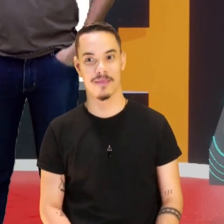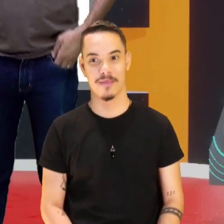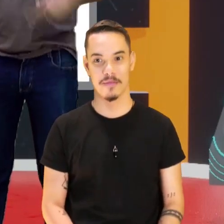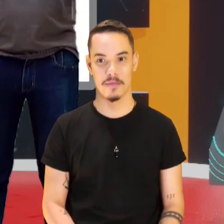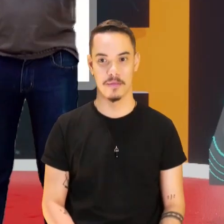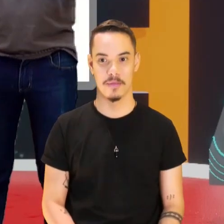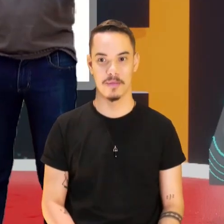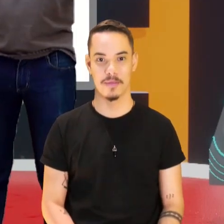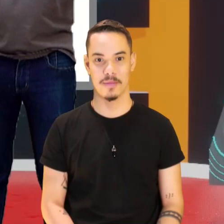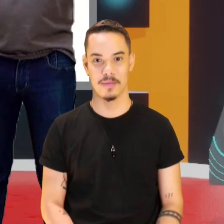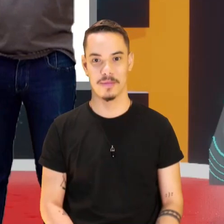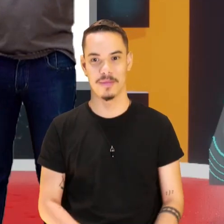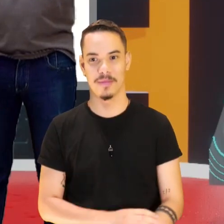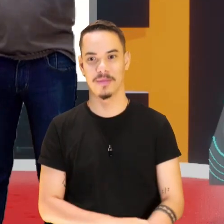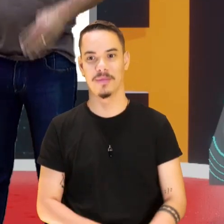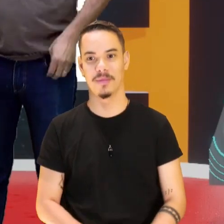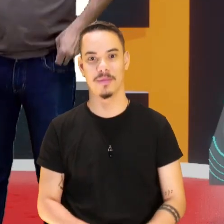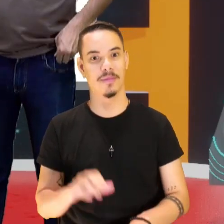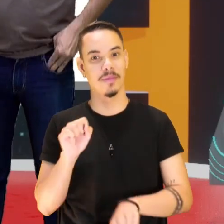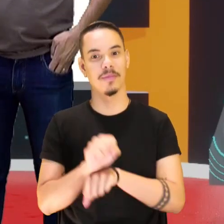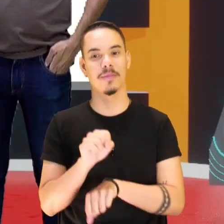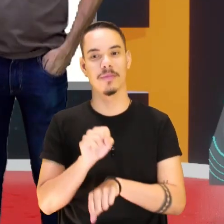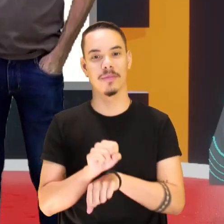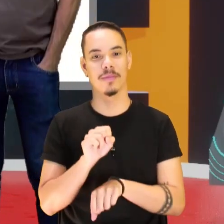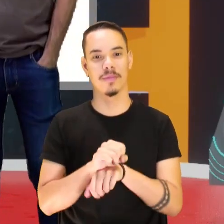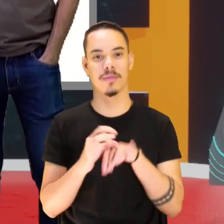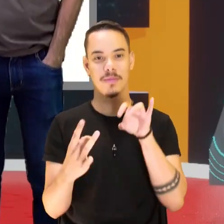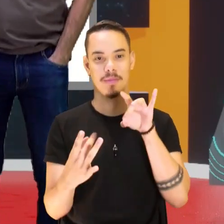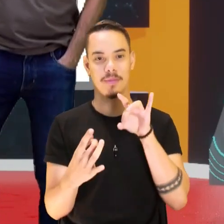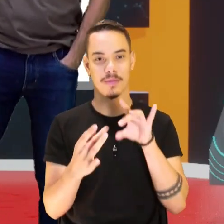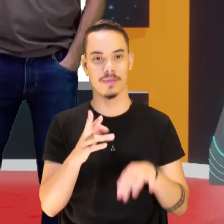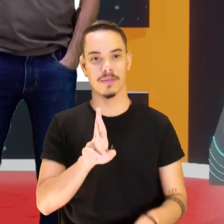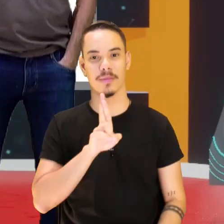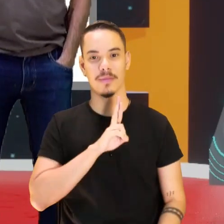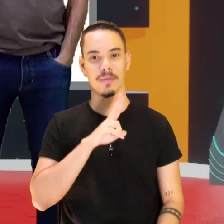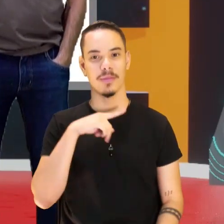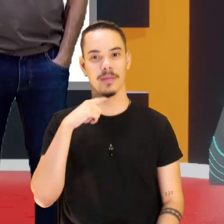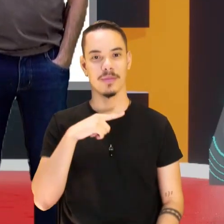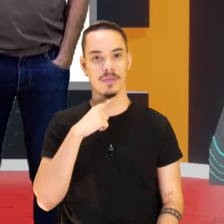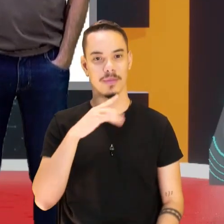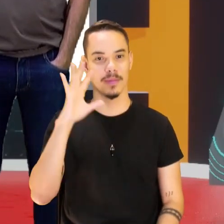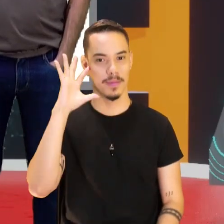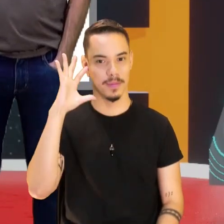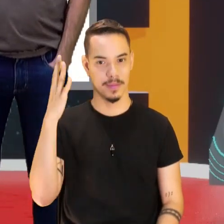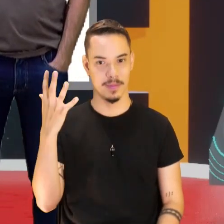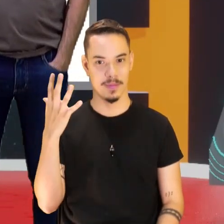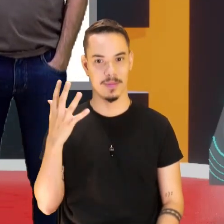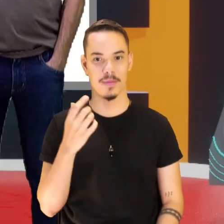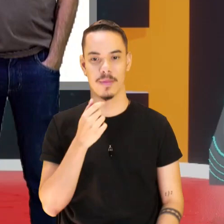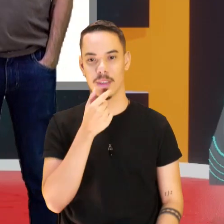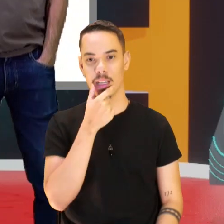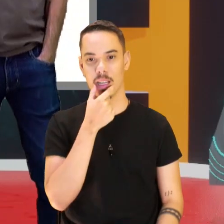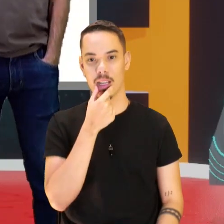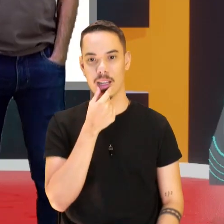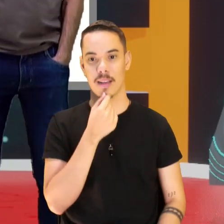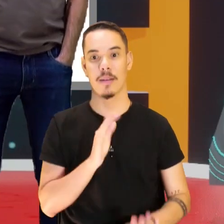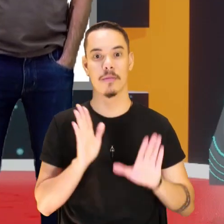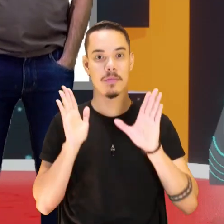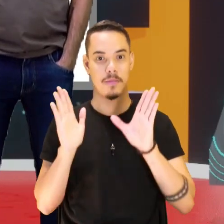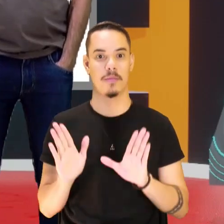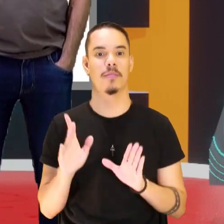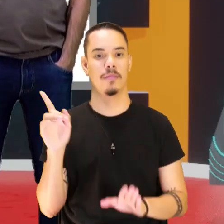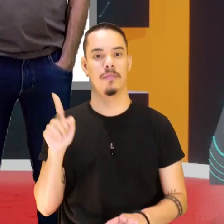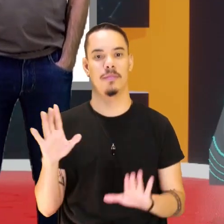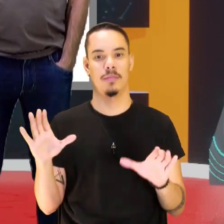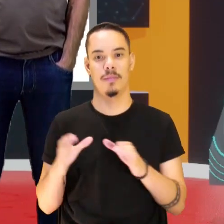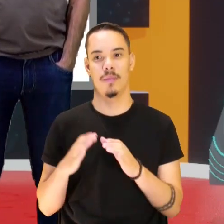fica a dúvida Esperamos o feedback para tirar essa dúvida verdade dá o retorno aí para gente mas a galera é